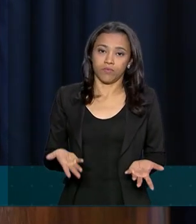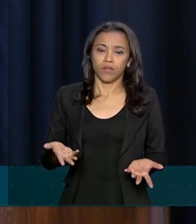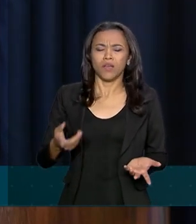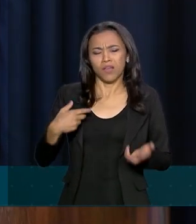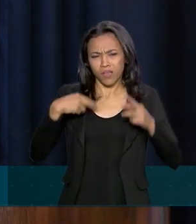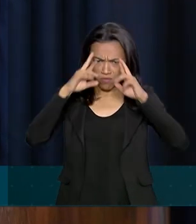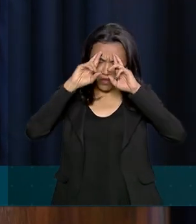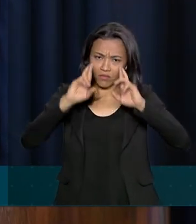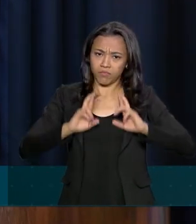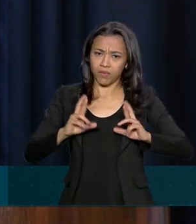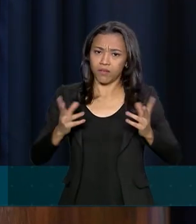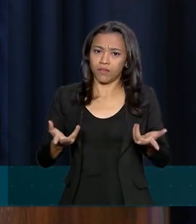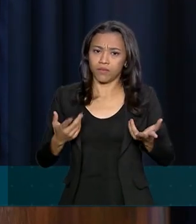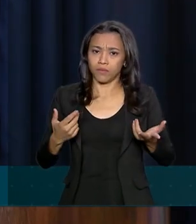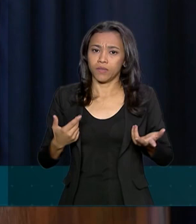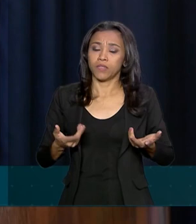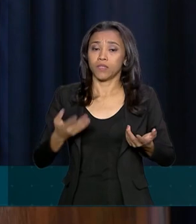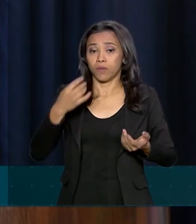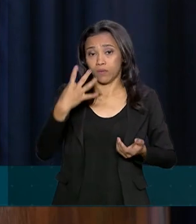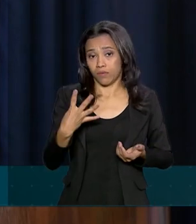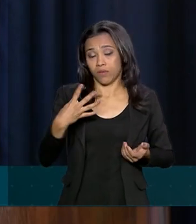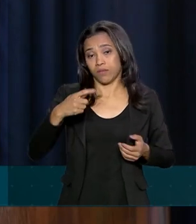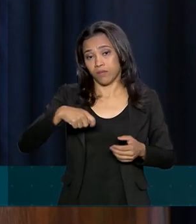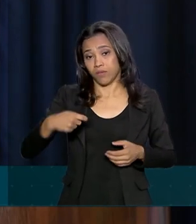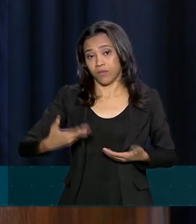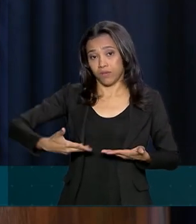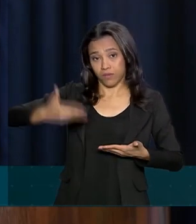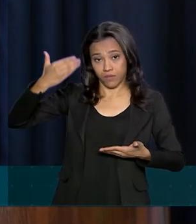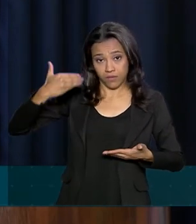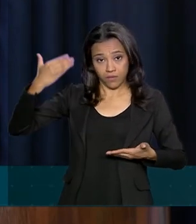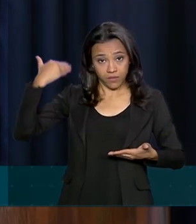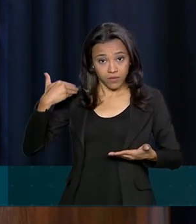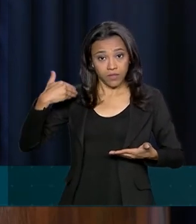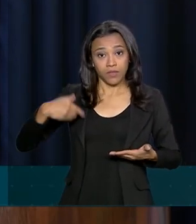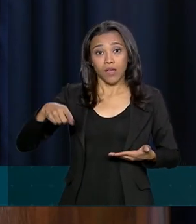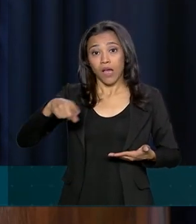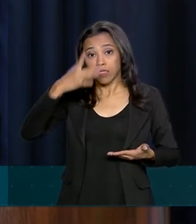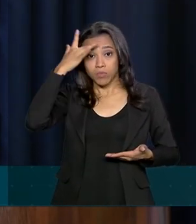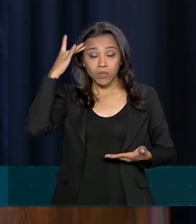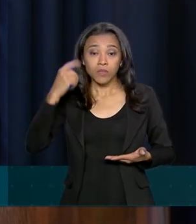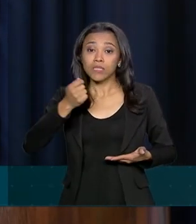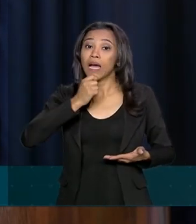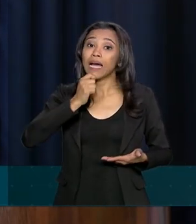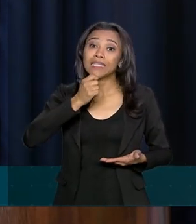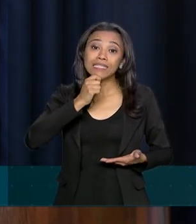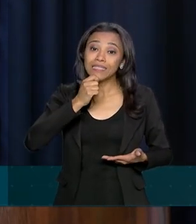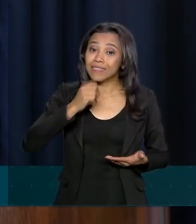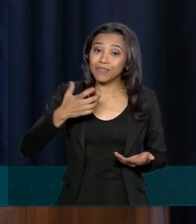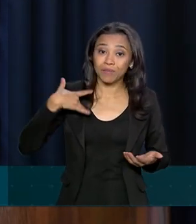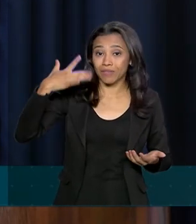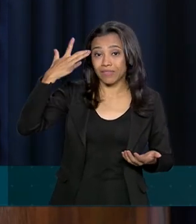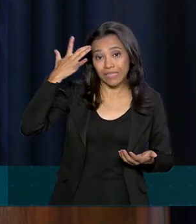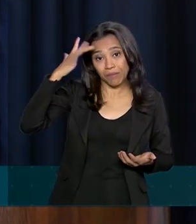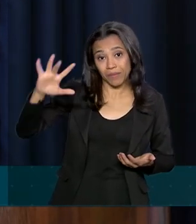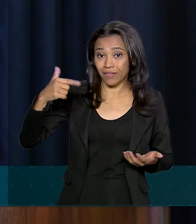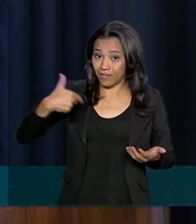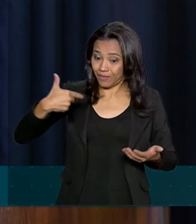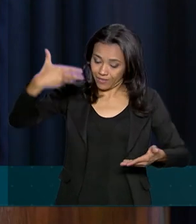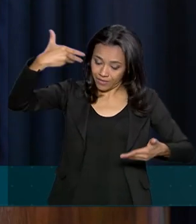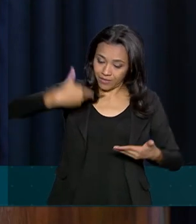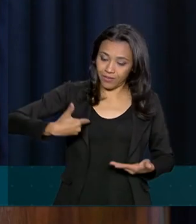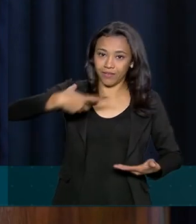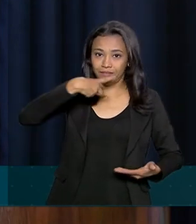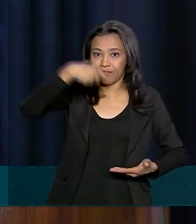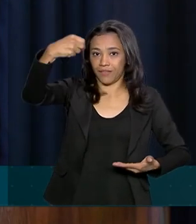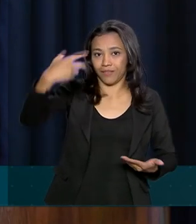BIM, até 4 meses antes das eleições, eu acho que o pessoal não me botou, não havia botado no radar ainda essa possibilidade,